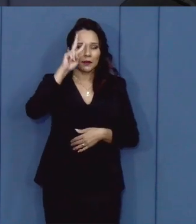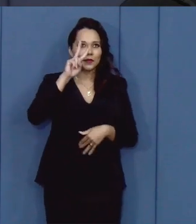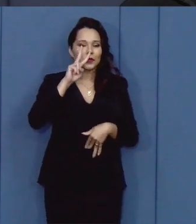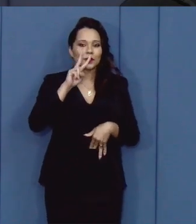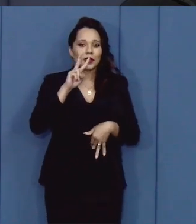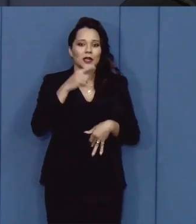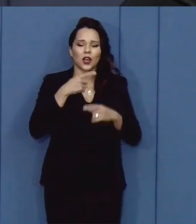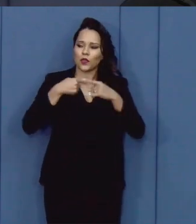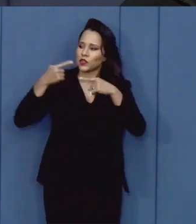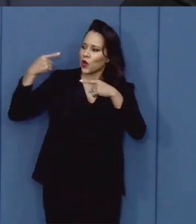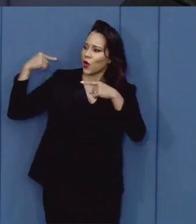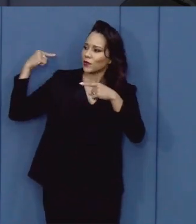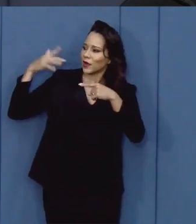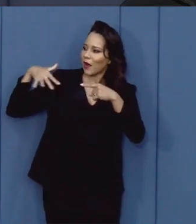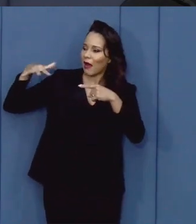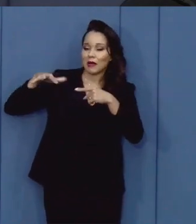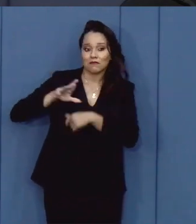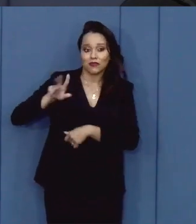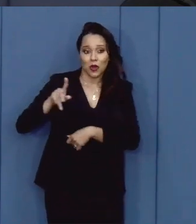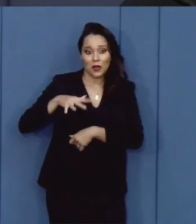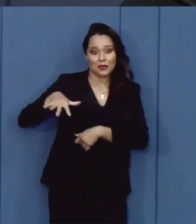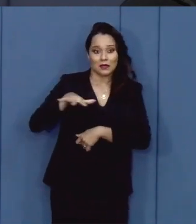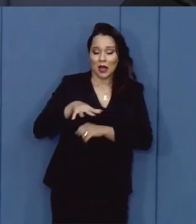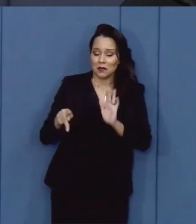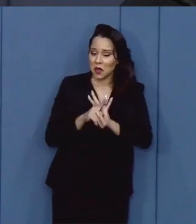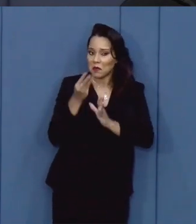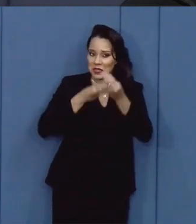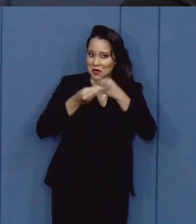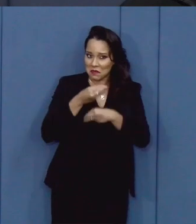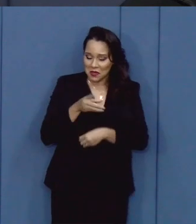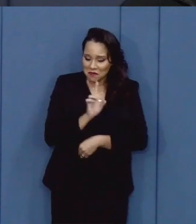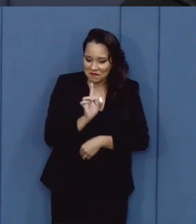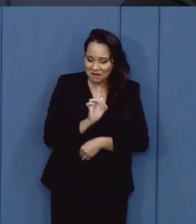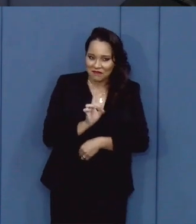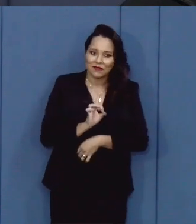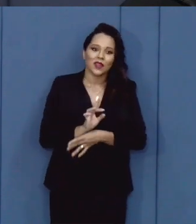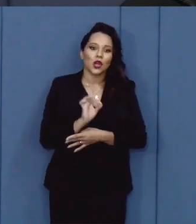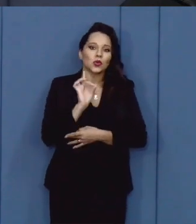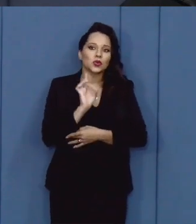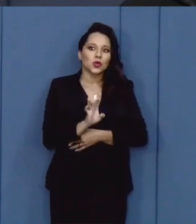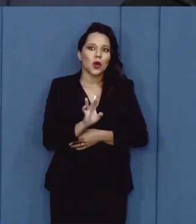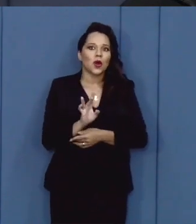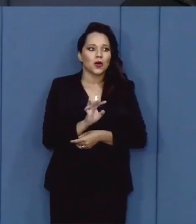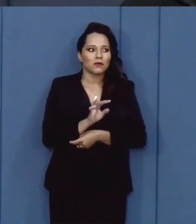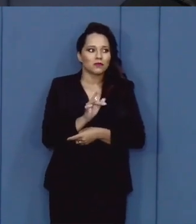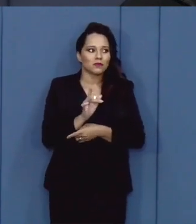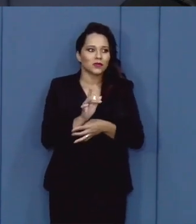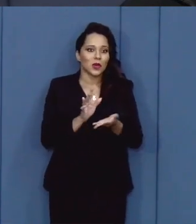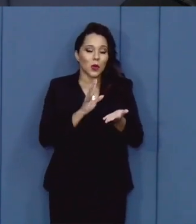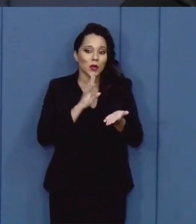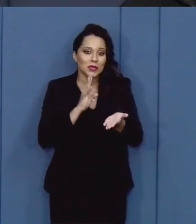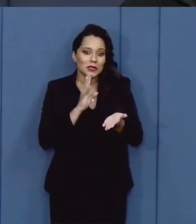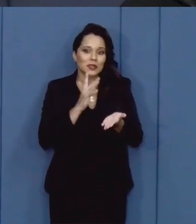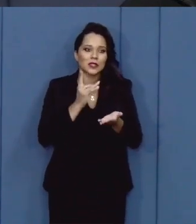eu venho de outra área. Eu não sou da área de alimentos, não. Só fui tomar